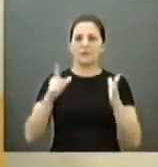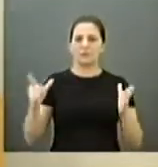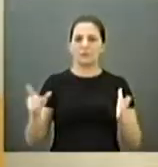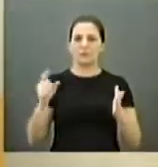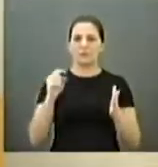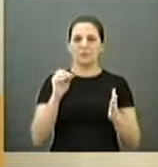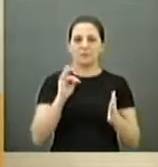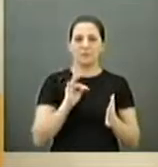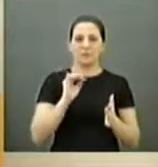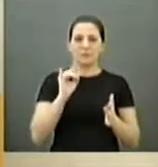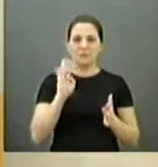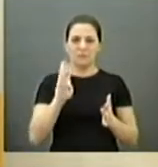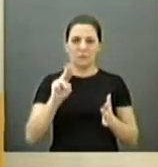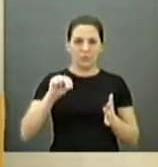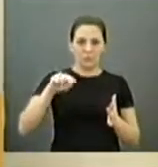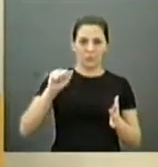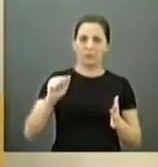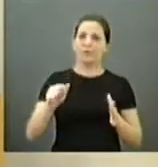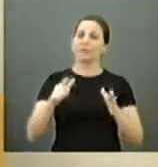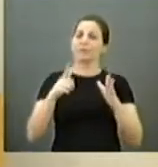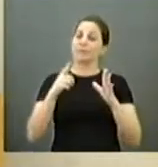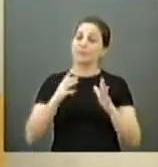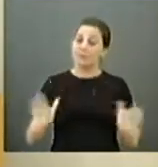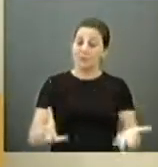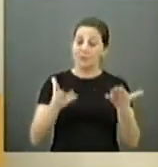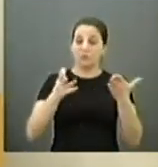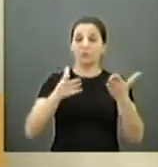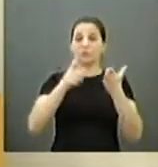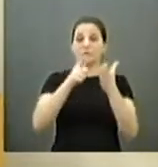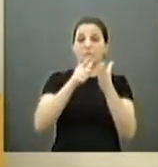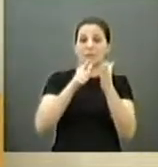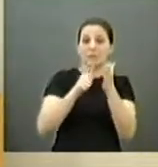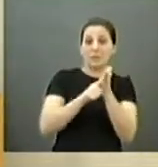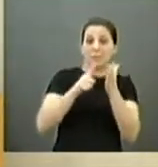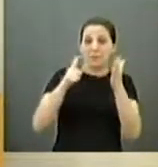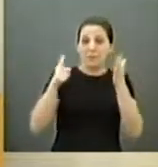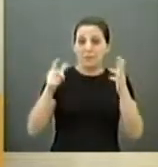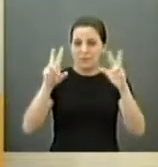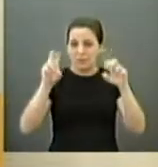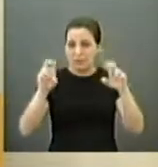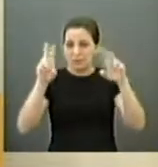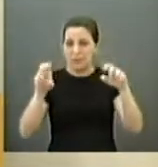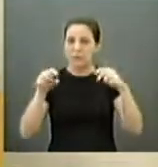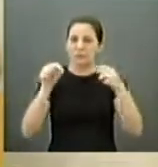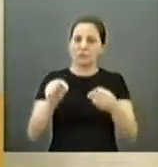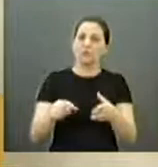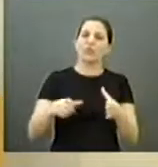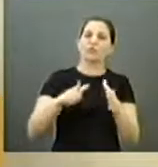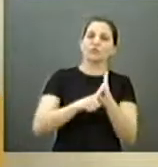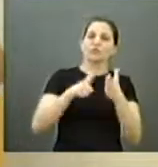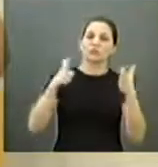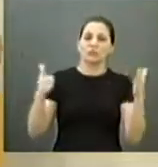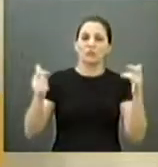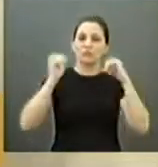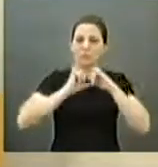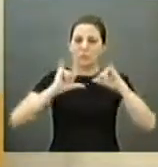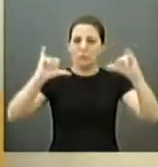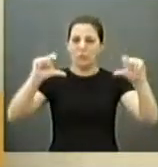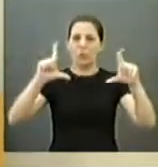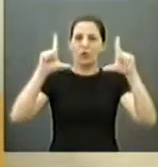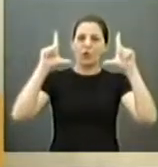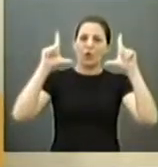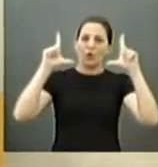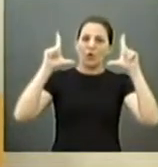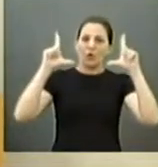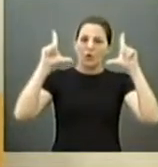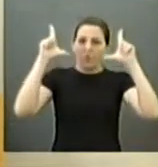que tomaram a iniciativa de fazer uma matéria retratando o assunto. A equipe, inclusive, do jornal divulgou foto com a plaquinha